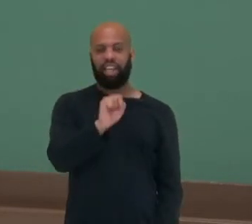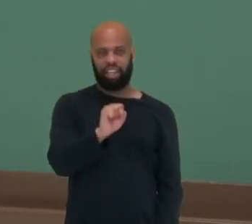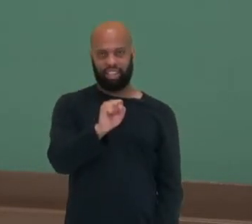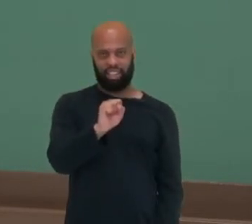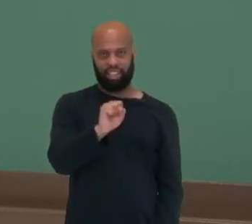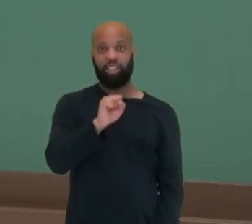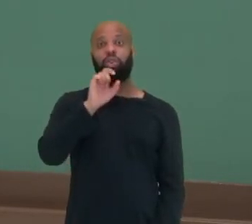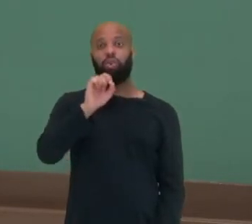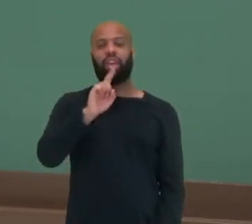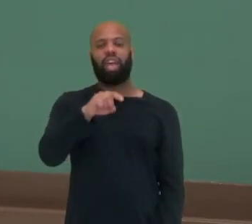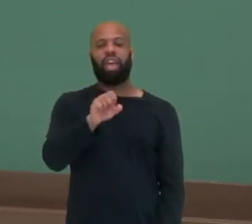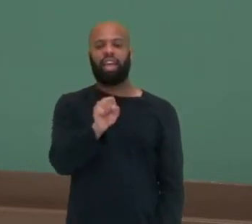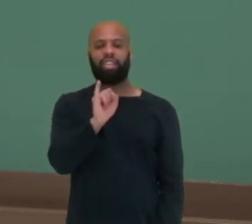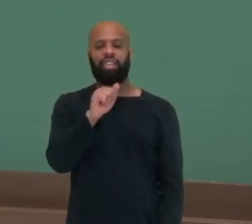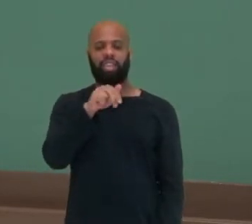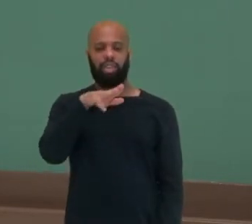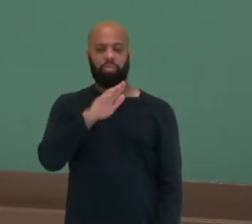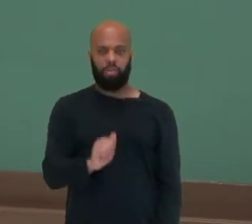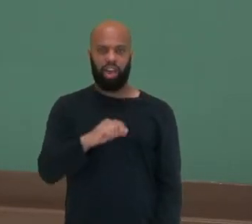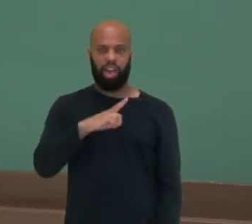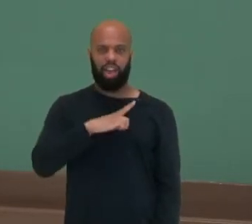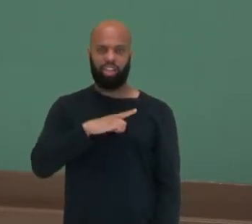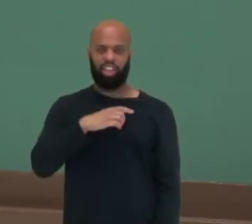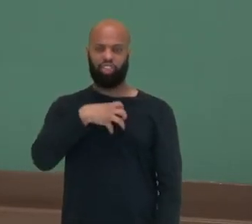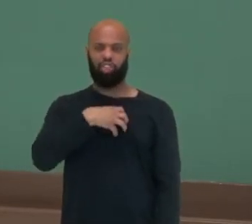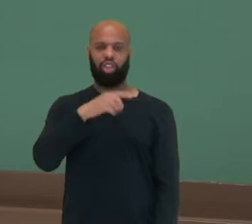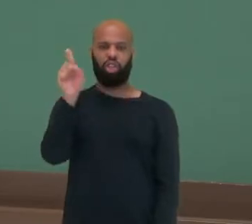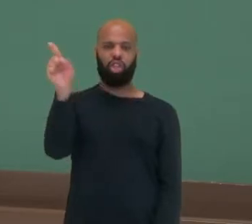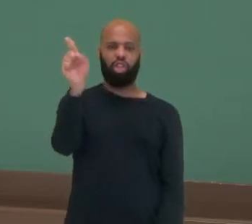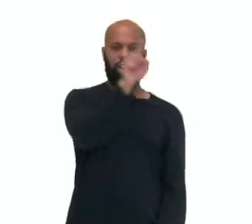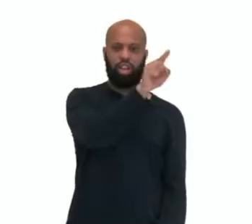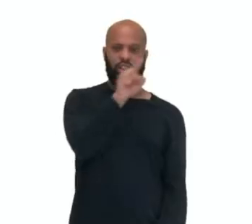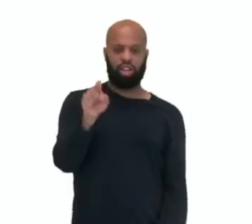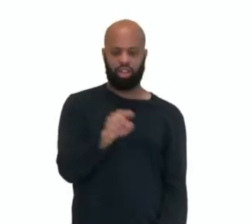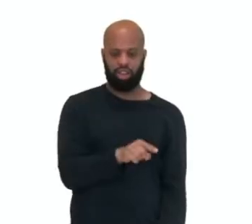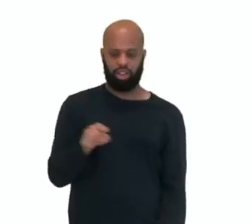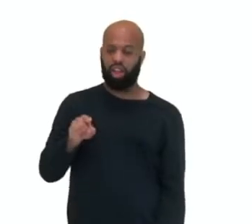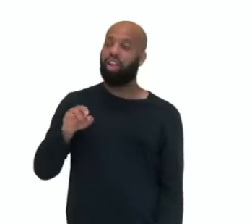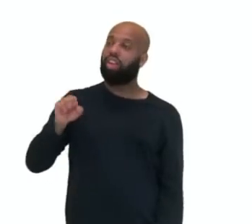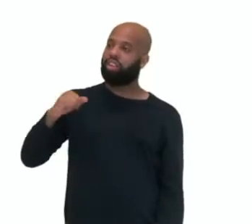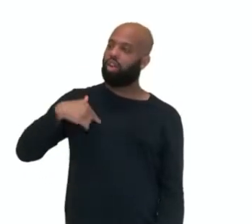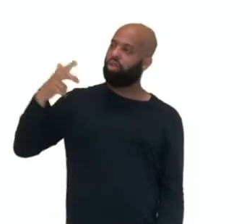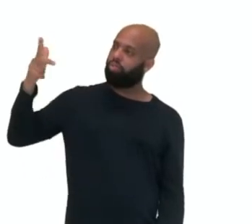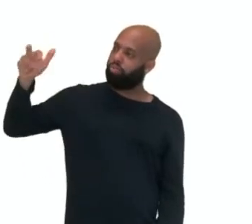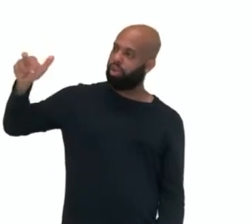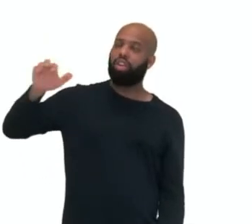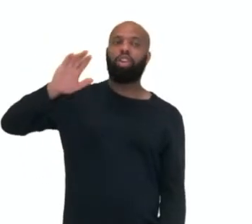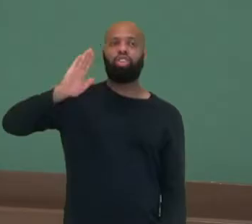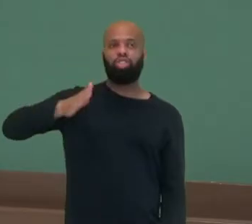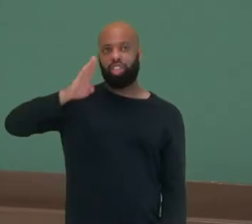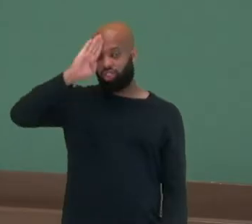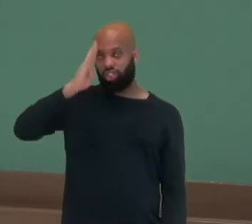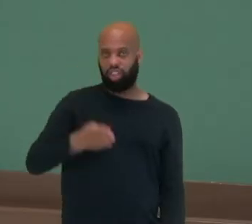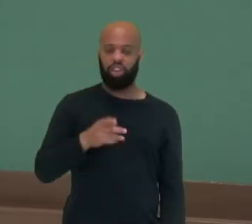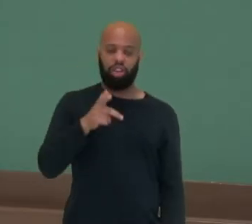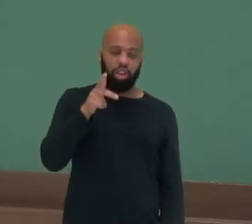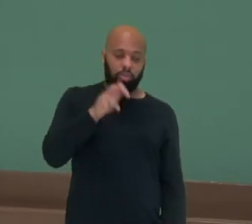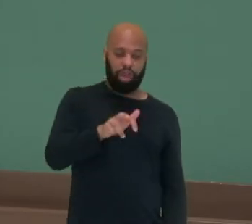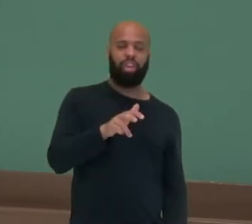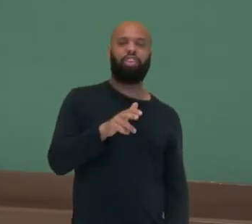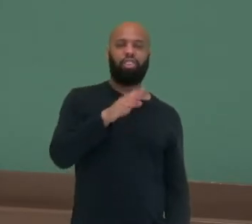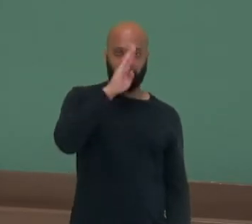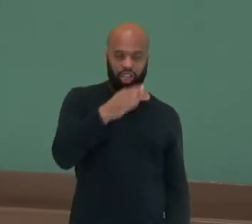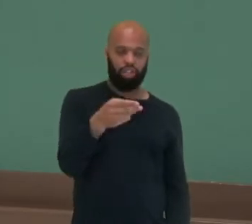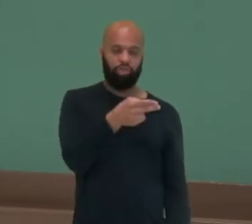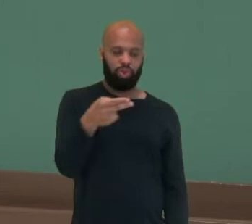nela, quando eu já estou na coluna C1 aqui, eu clico nela, ela já vai pegar esse igual direto.